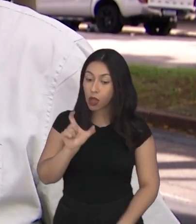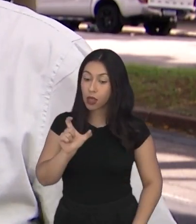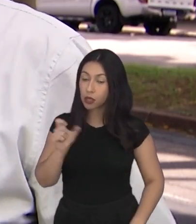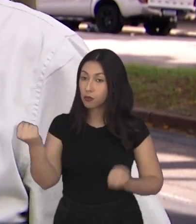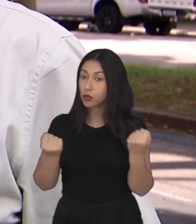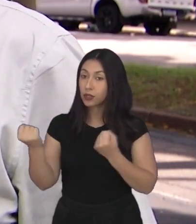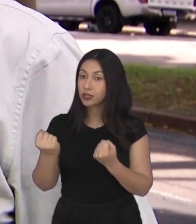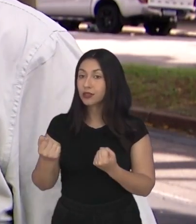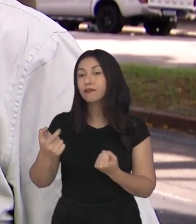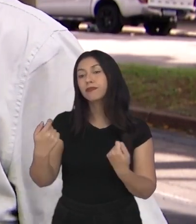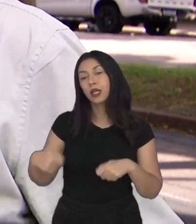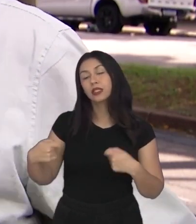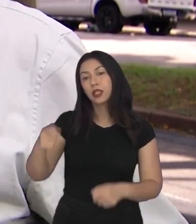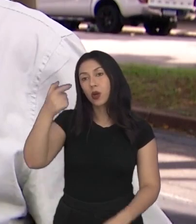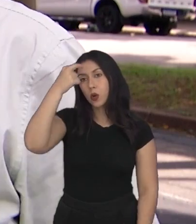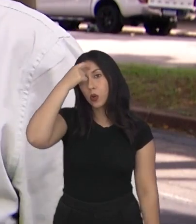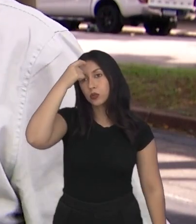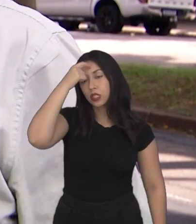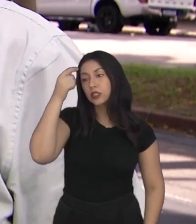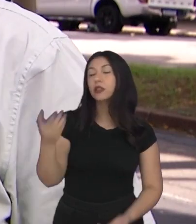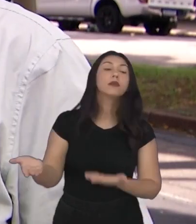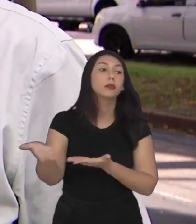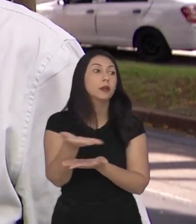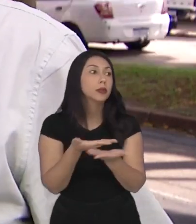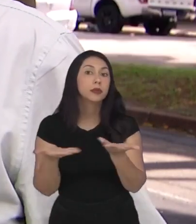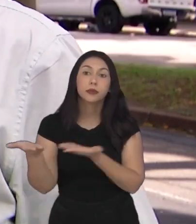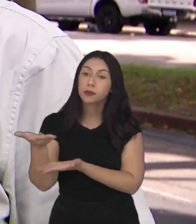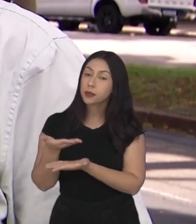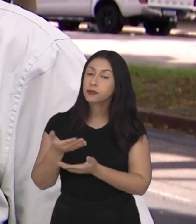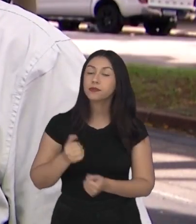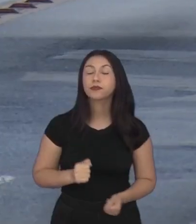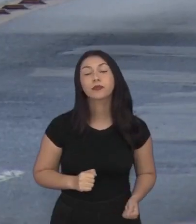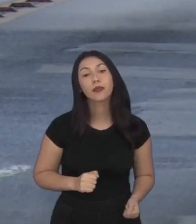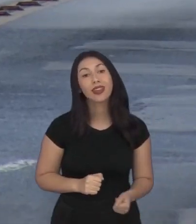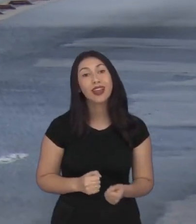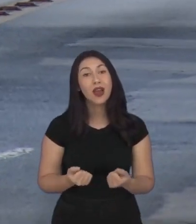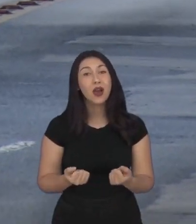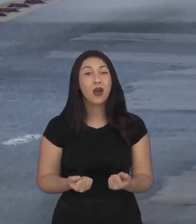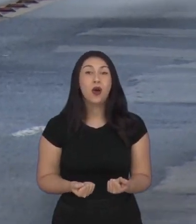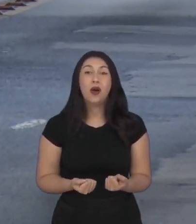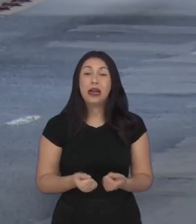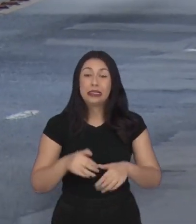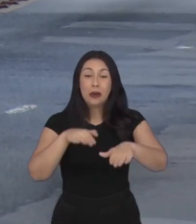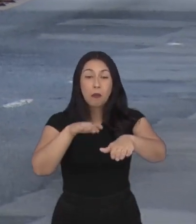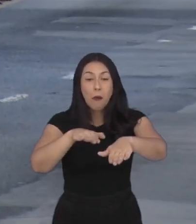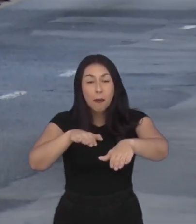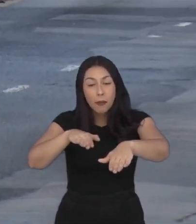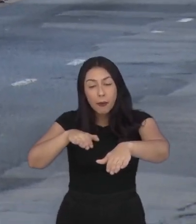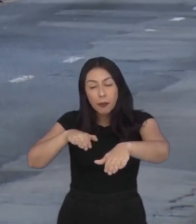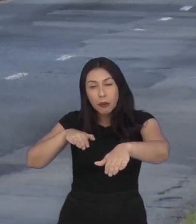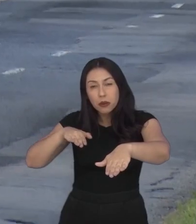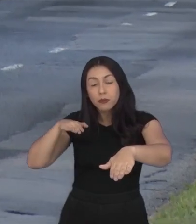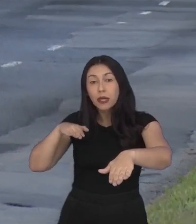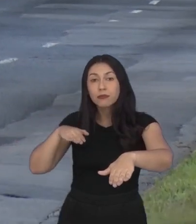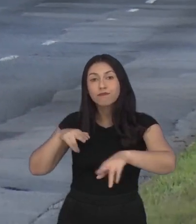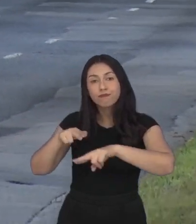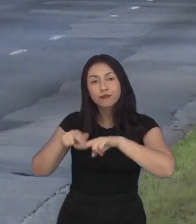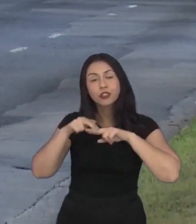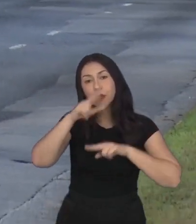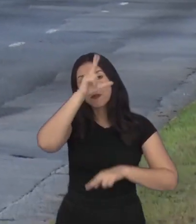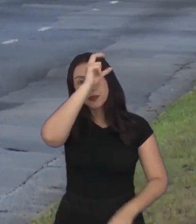em julho de 2023 e com previsão de duração até 31 de dezembro, foi prorrogado até março de